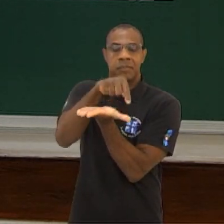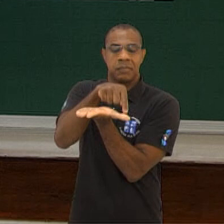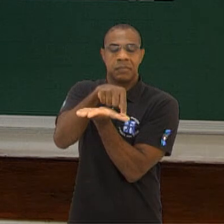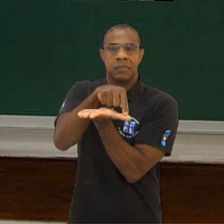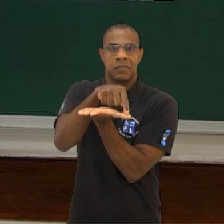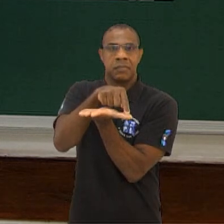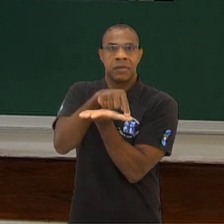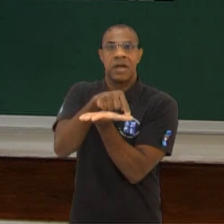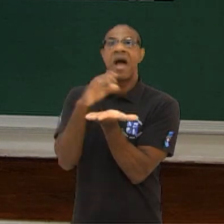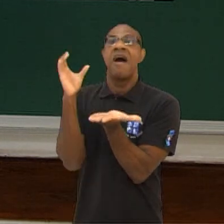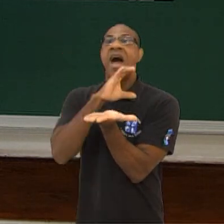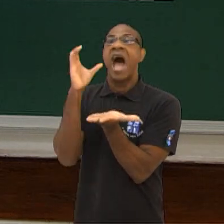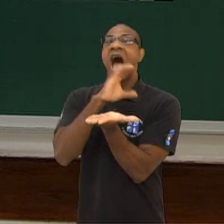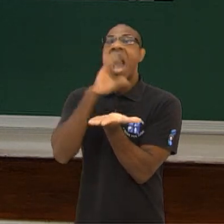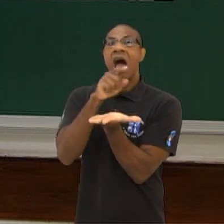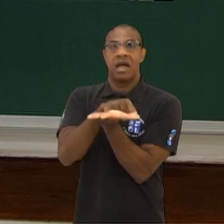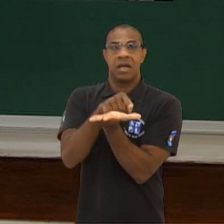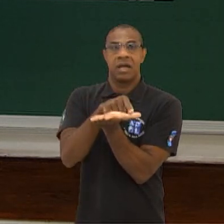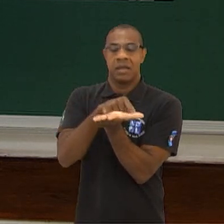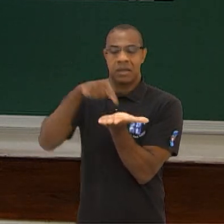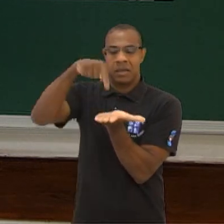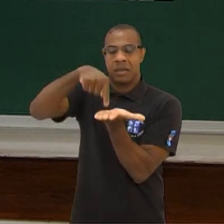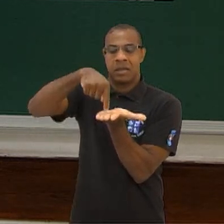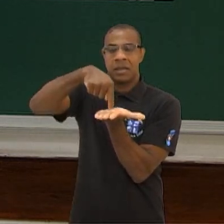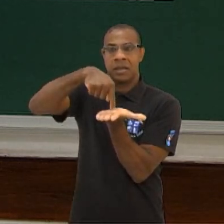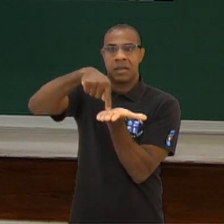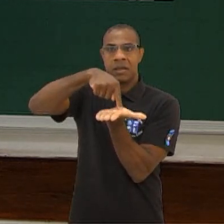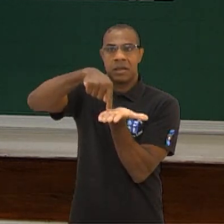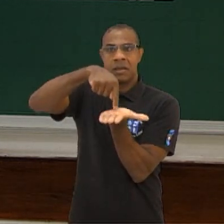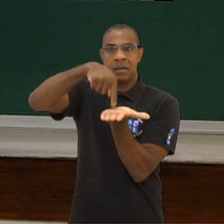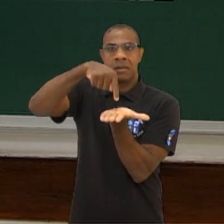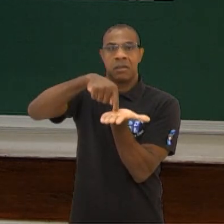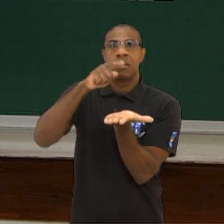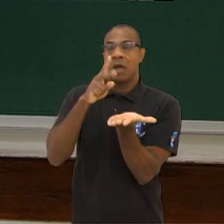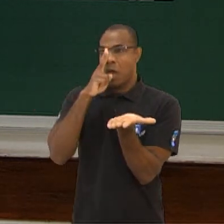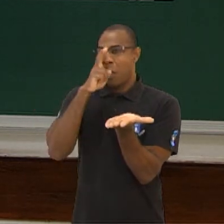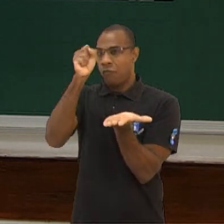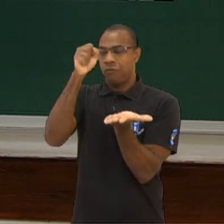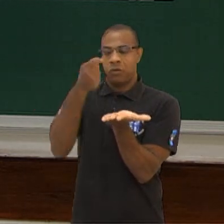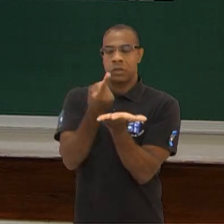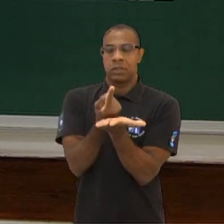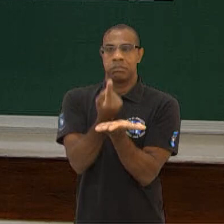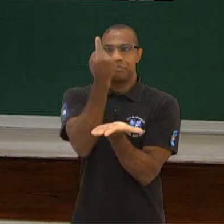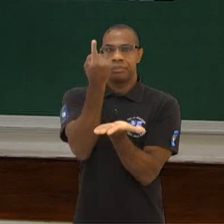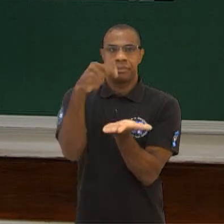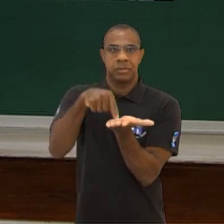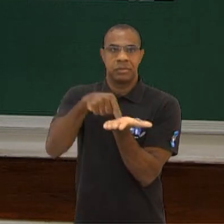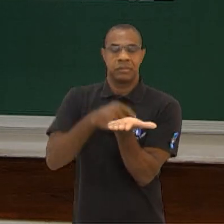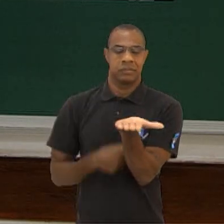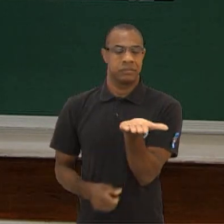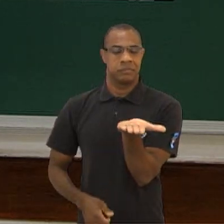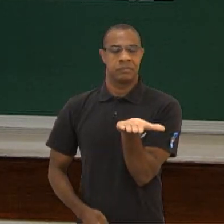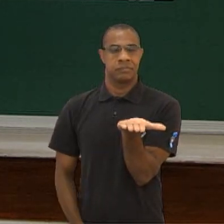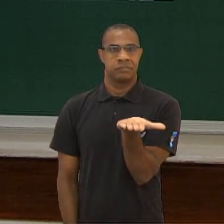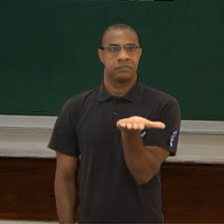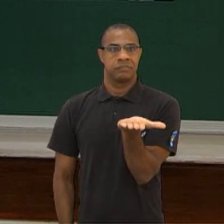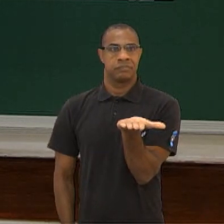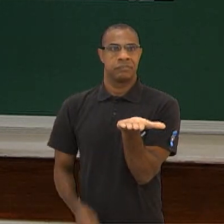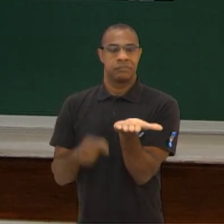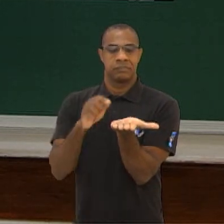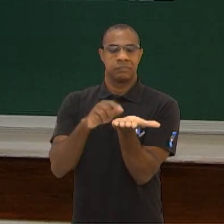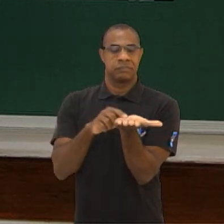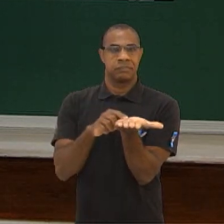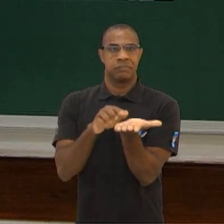da mão vai indicar a direção da força. Lembre-se, uma coisa que tem que ficar bem clara para vocês, não esqueçam. A regra da mão